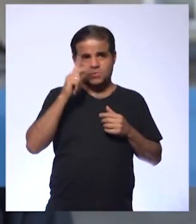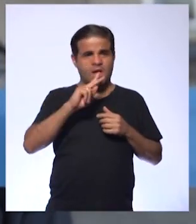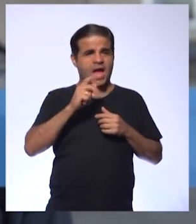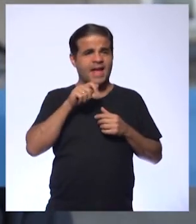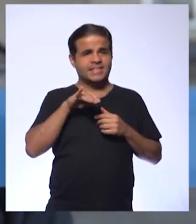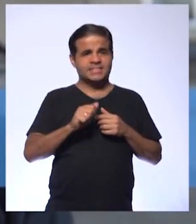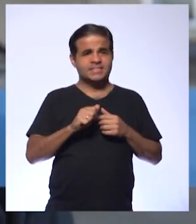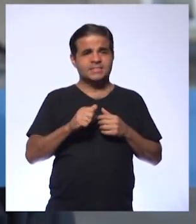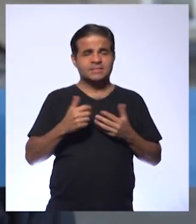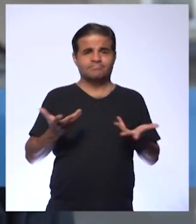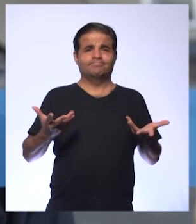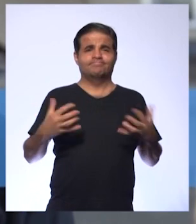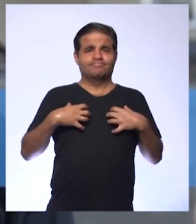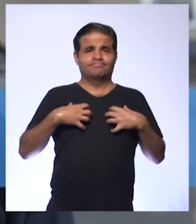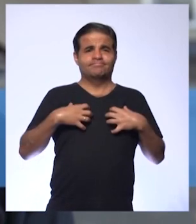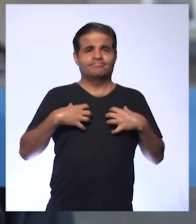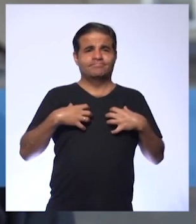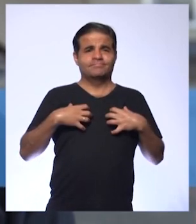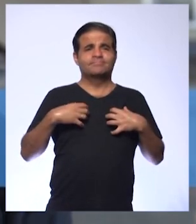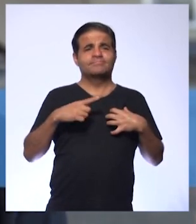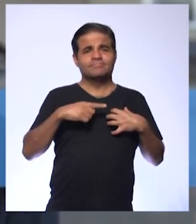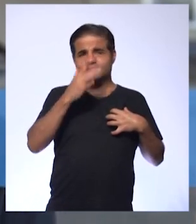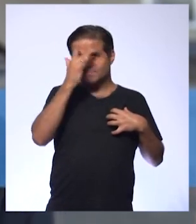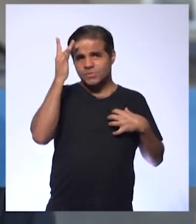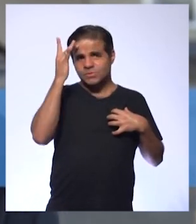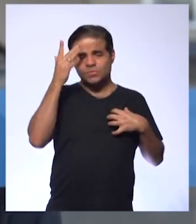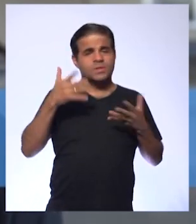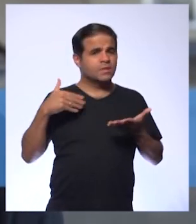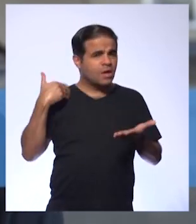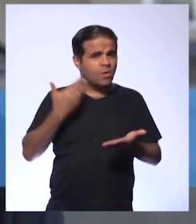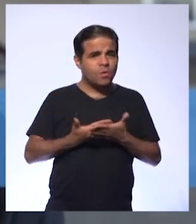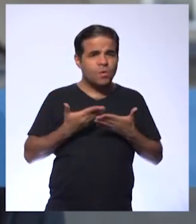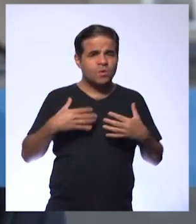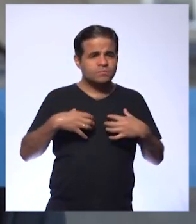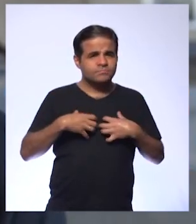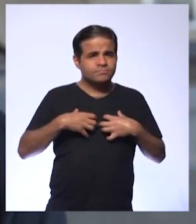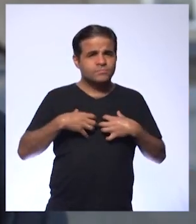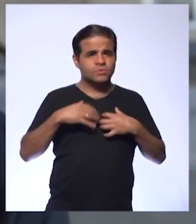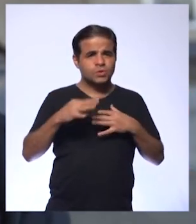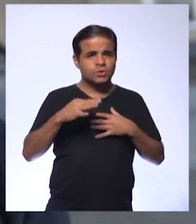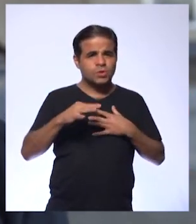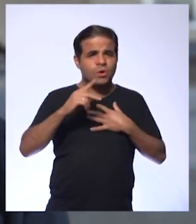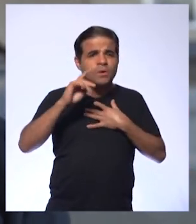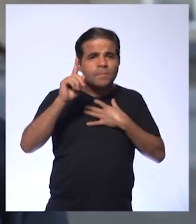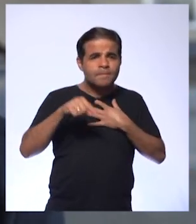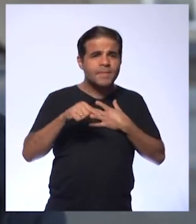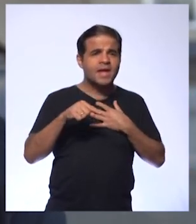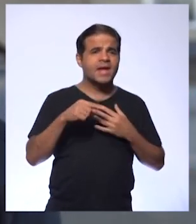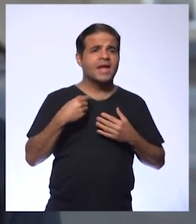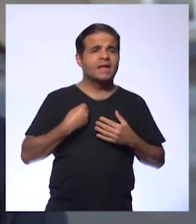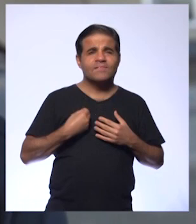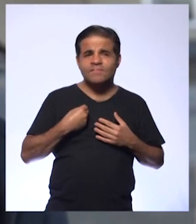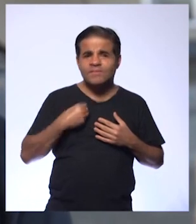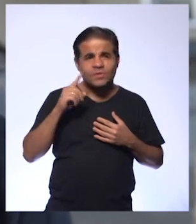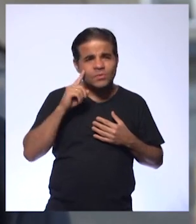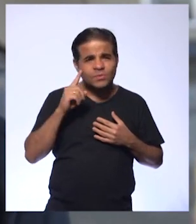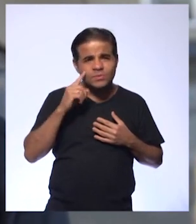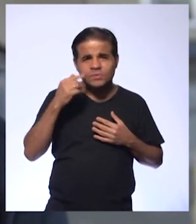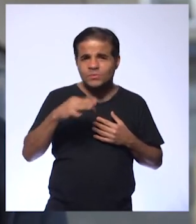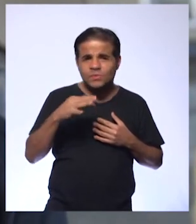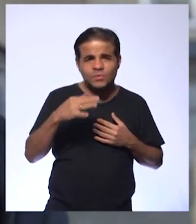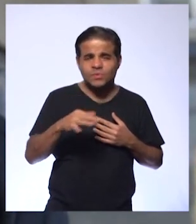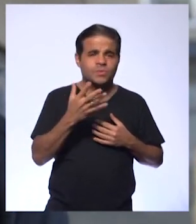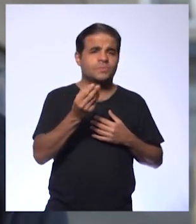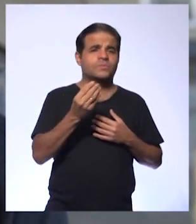vítima da terremoto. Tem pessoal até hoje que fica com dói no pé, como eu, que vive todo dia com dói de